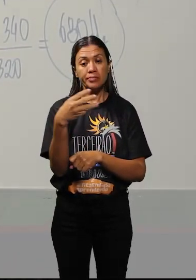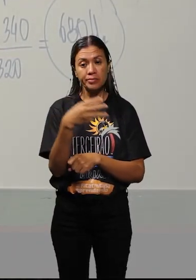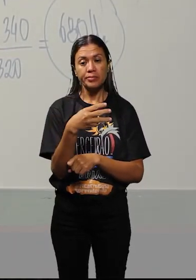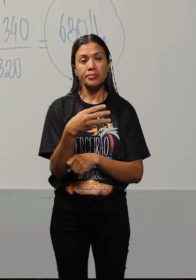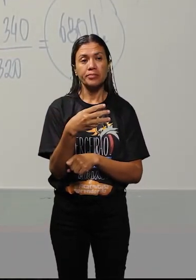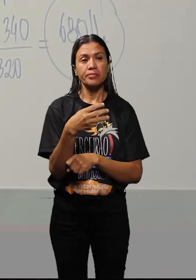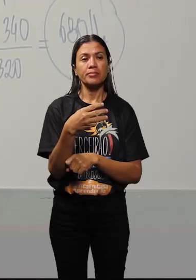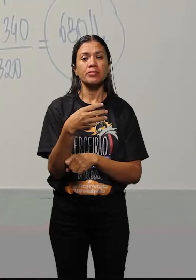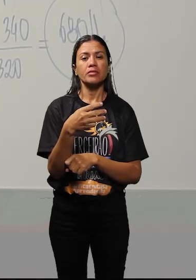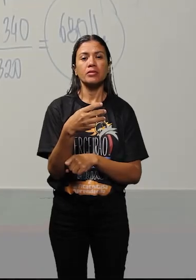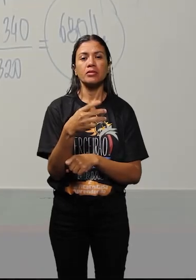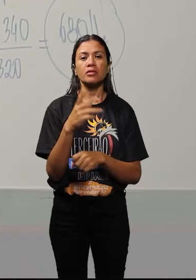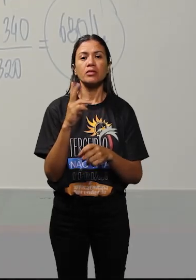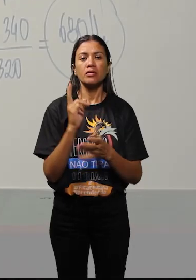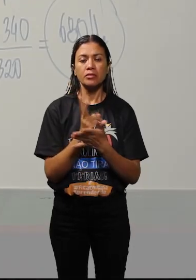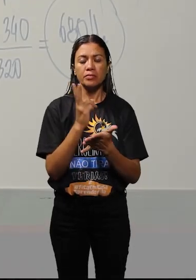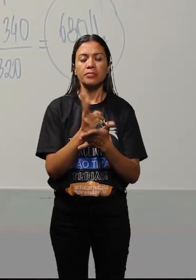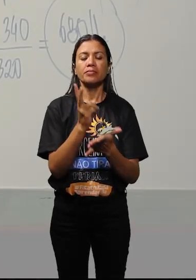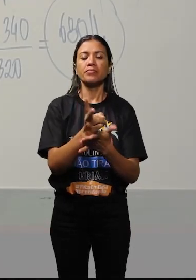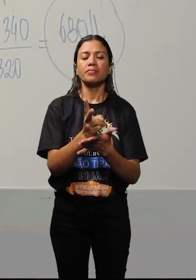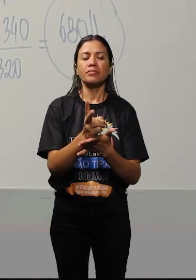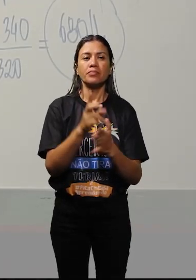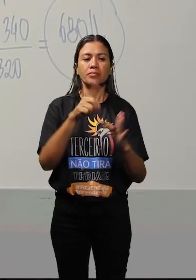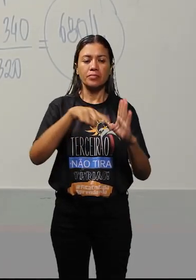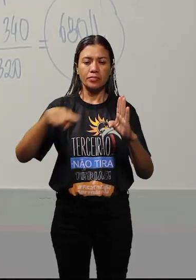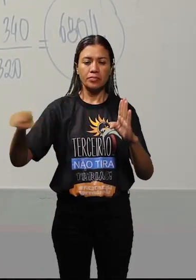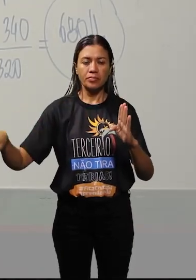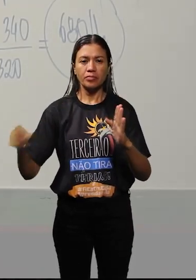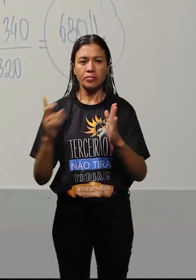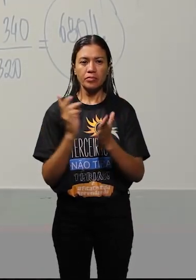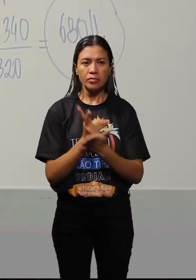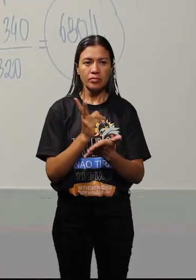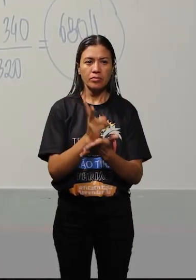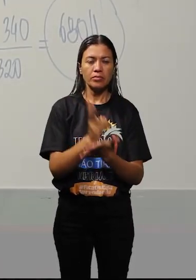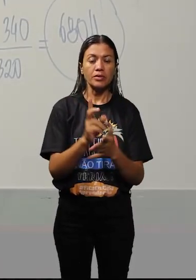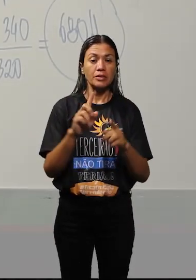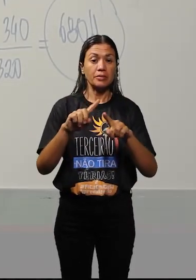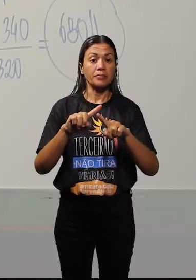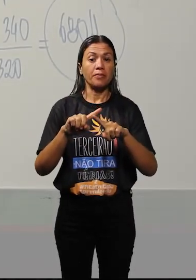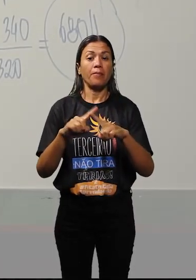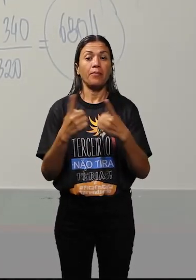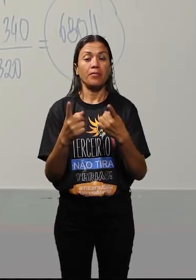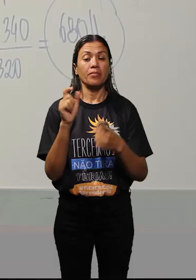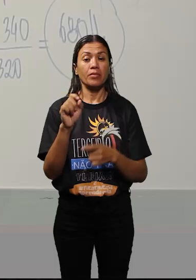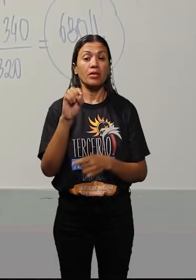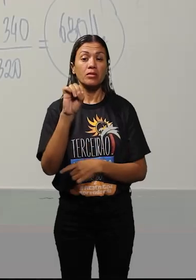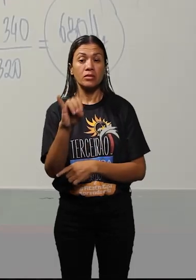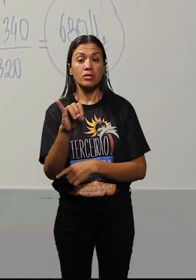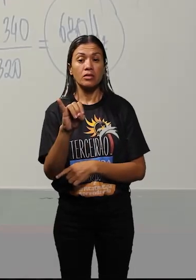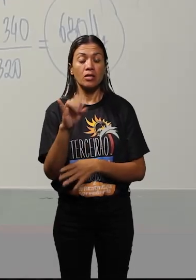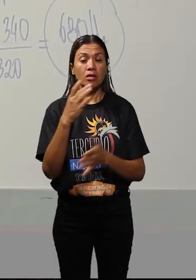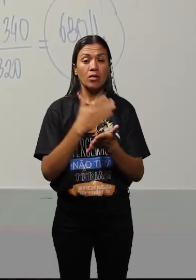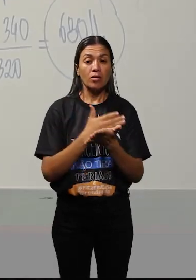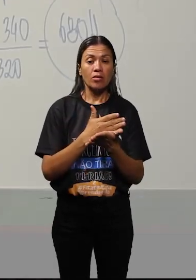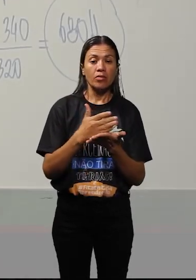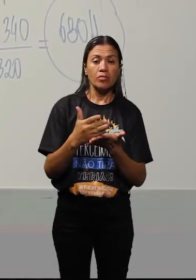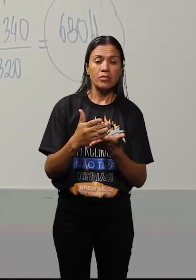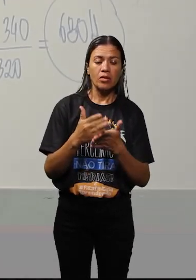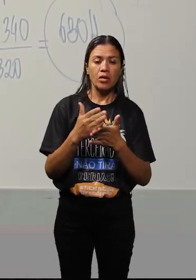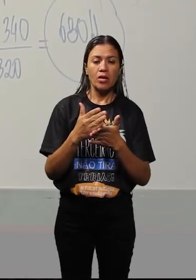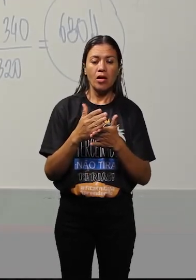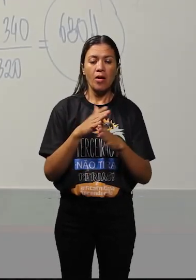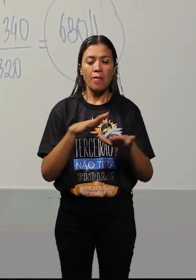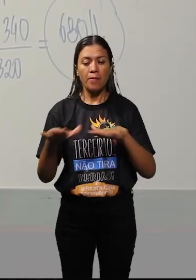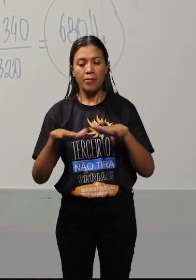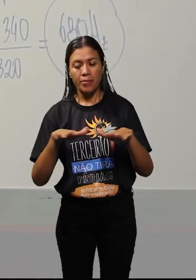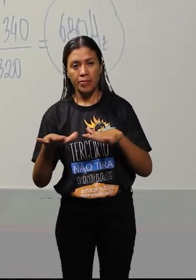antecipar a chegada delas. Ó, tá chegando a primeira, eu estou correndo na direção da próxima. Então, em vez dessa próxima chegar no